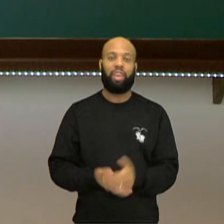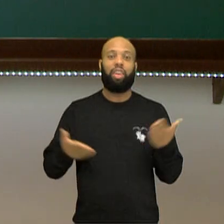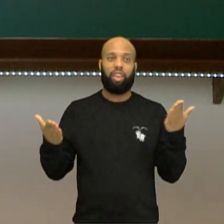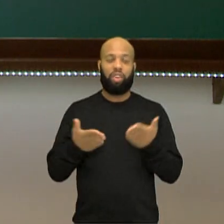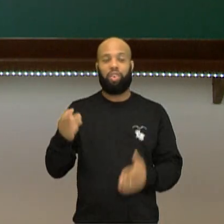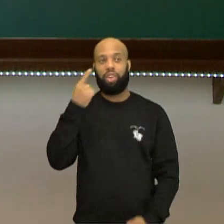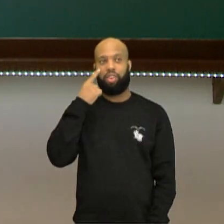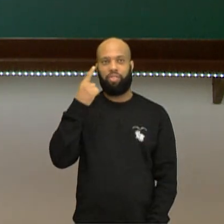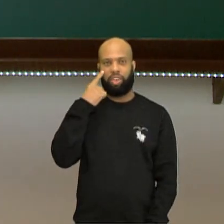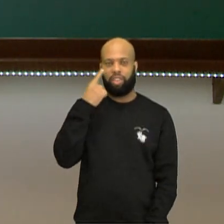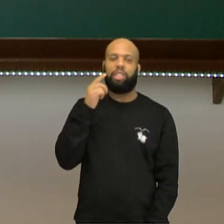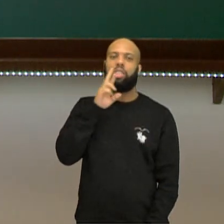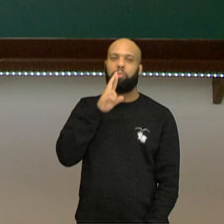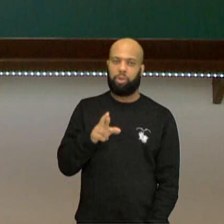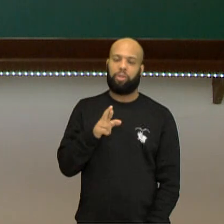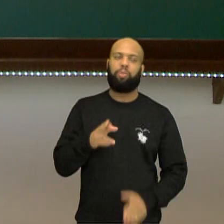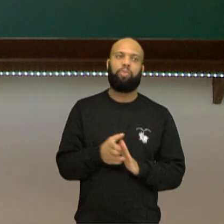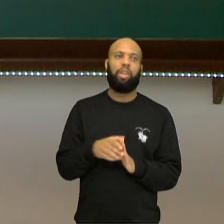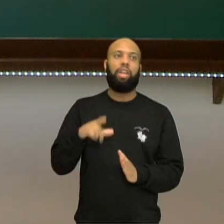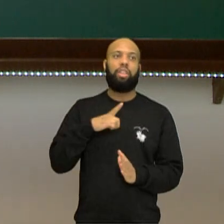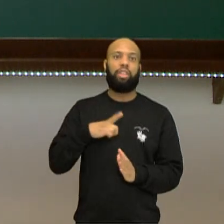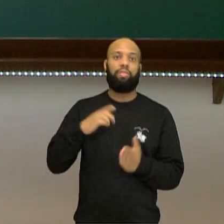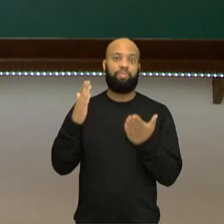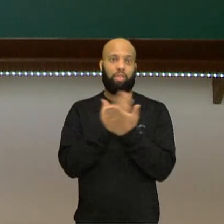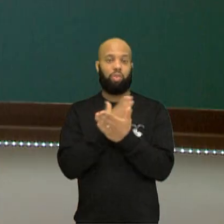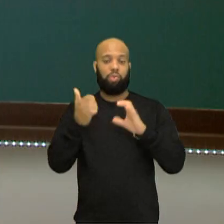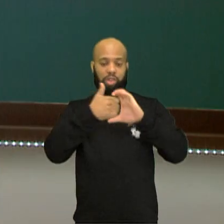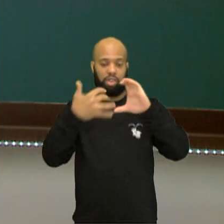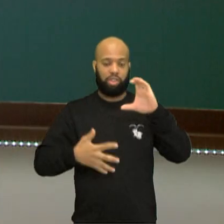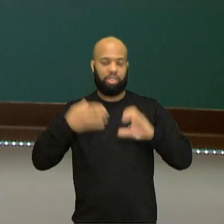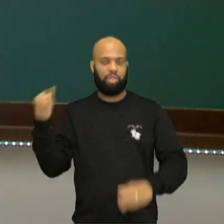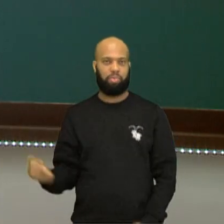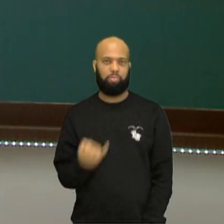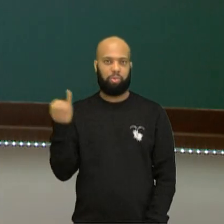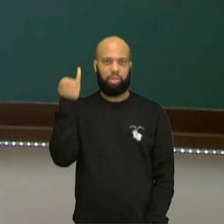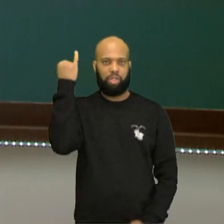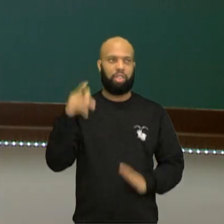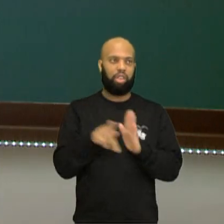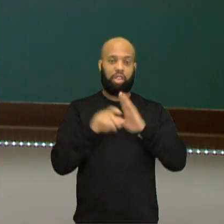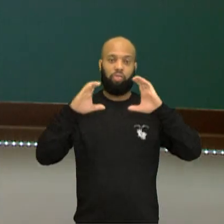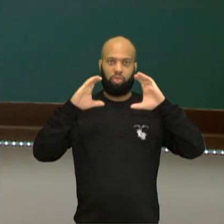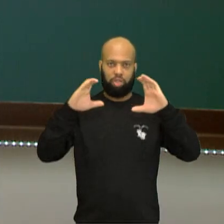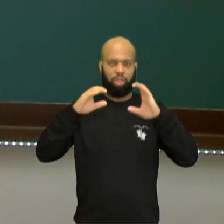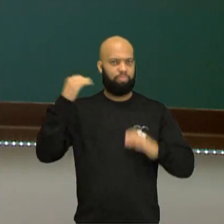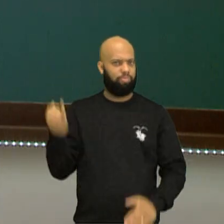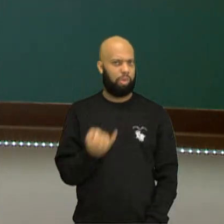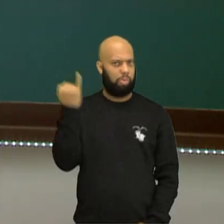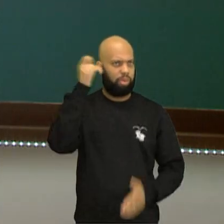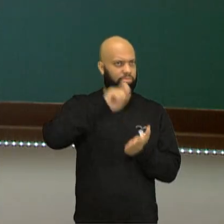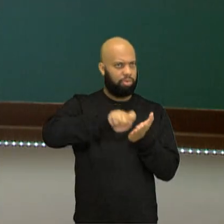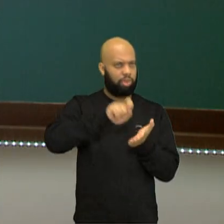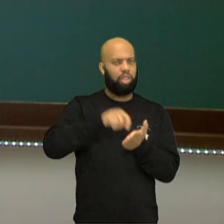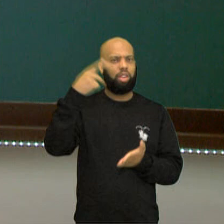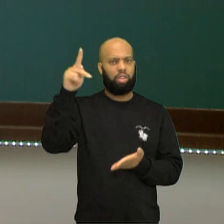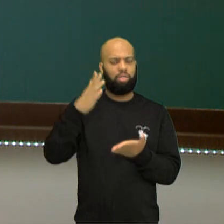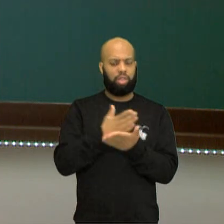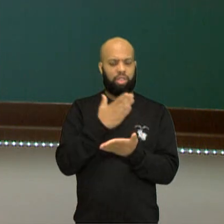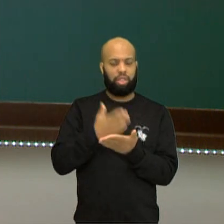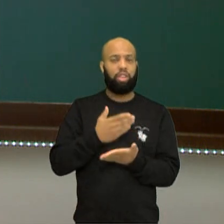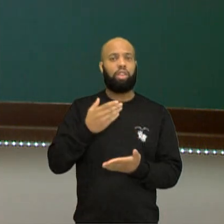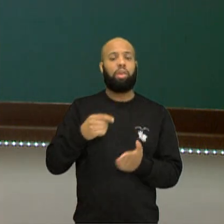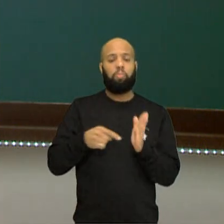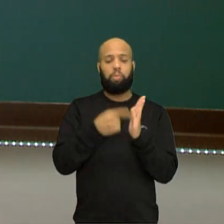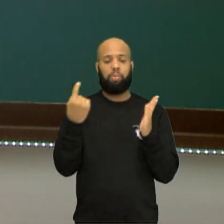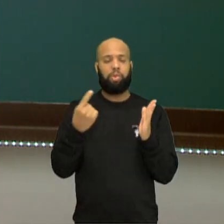Vamos lá então, pessoal? Aqui nós temos algumas características importantes da função, não deixe de anotar aí no seu caderno. Primeiro,